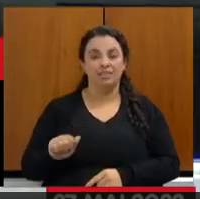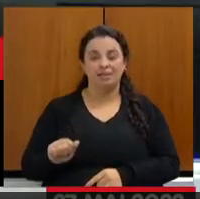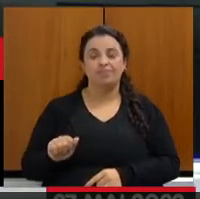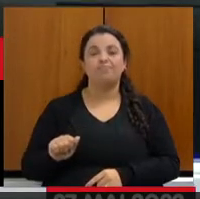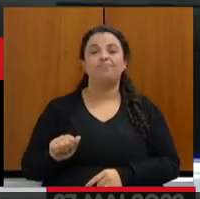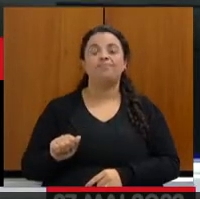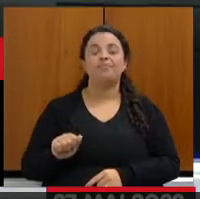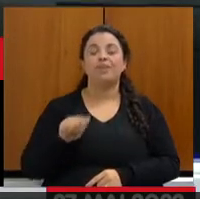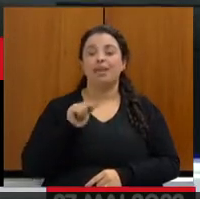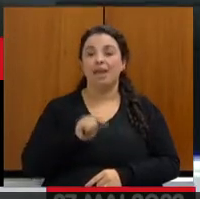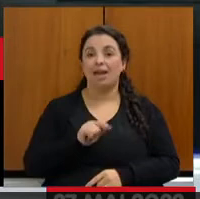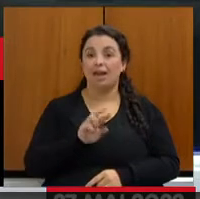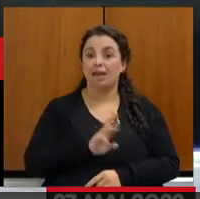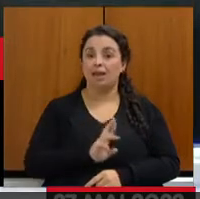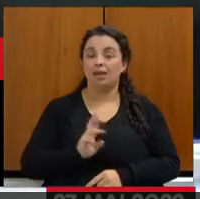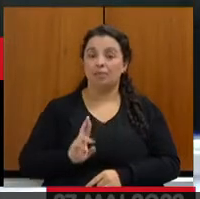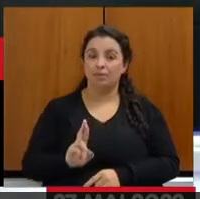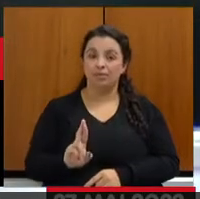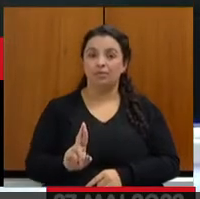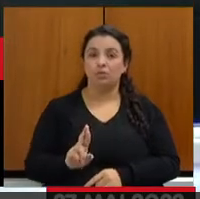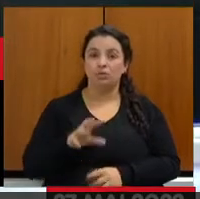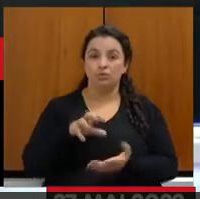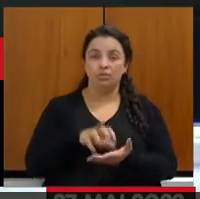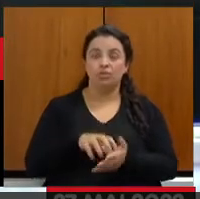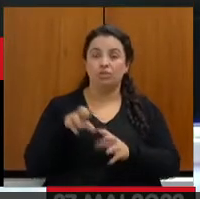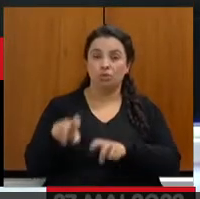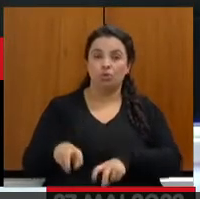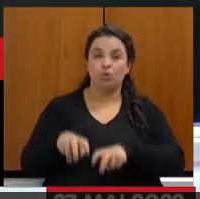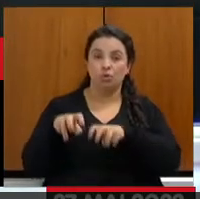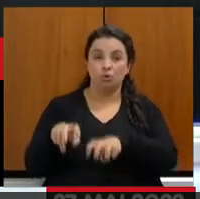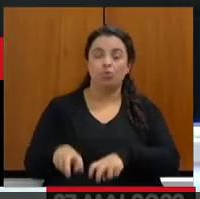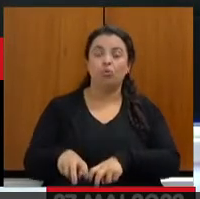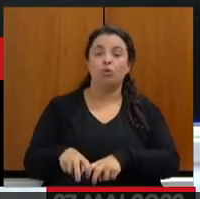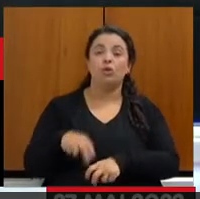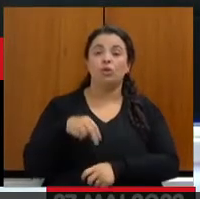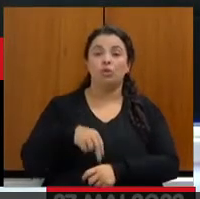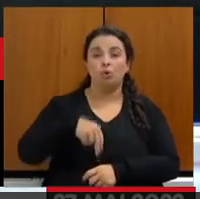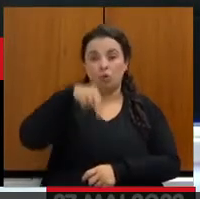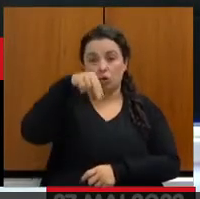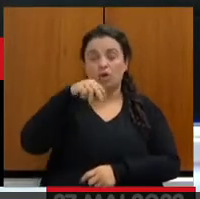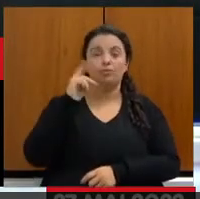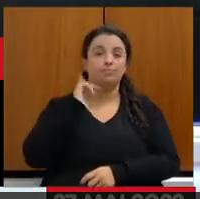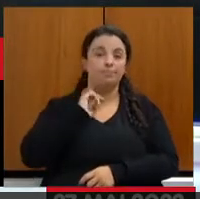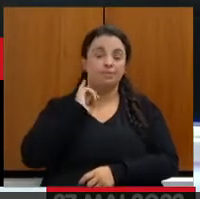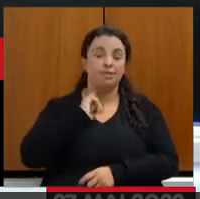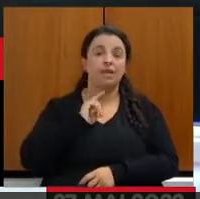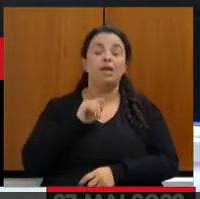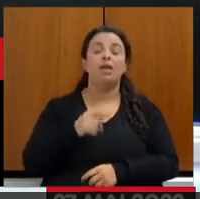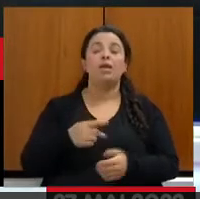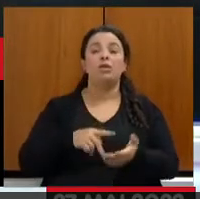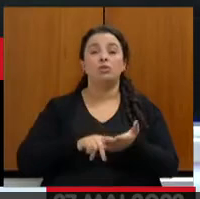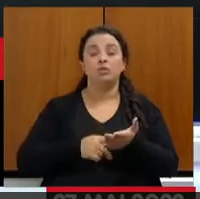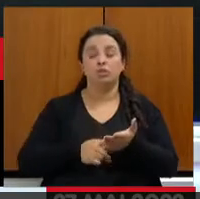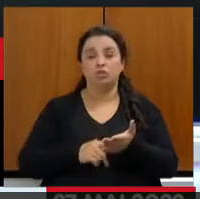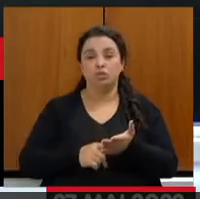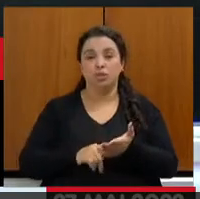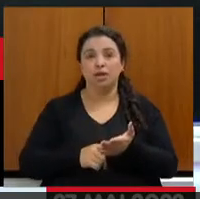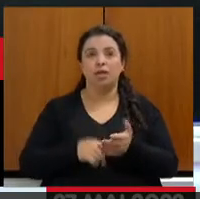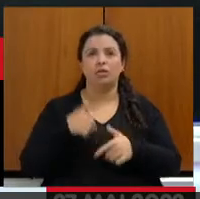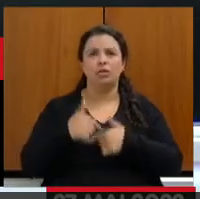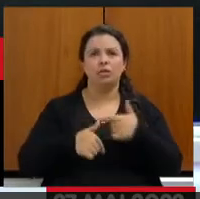ela quer representante do centro de agricultura alternativa do norte de Minas e do Sindicato dos Trabalhadores Rurais de